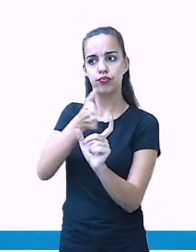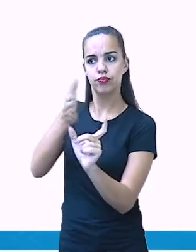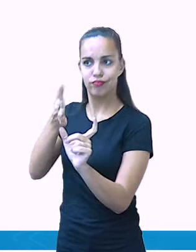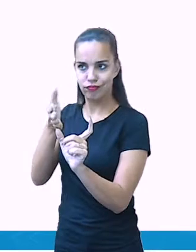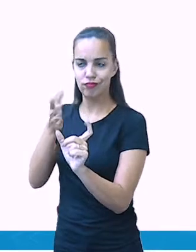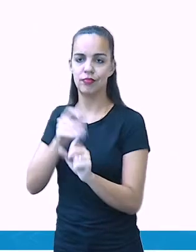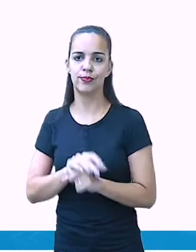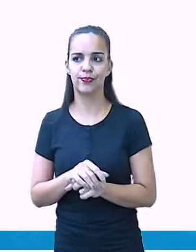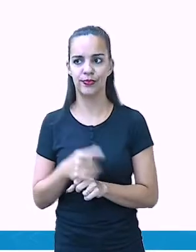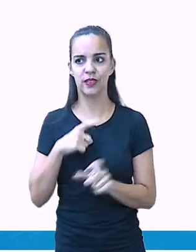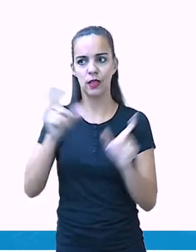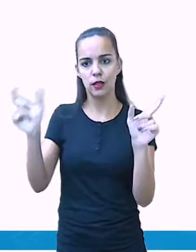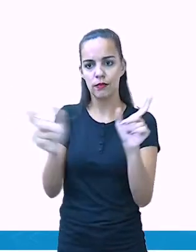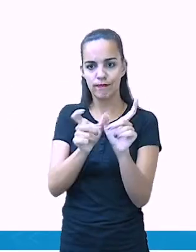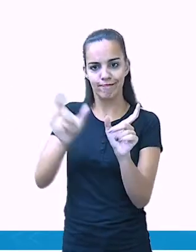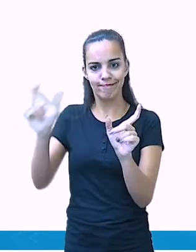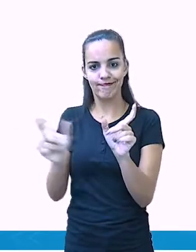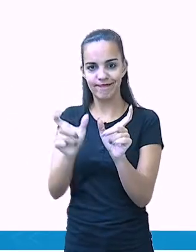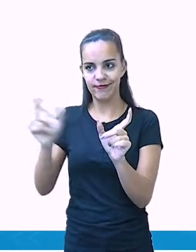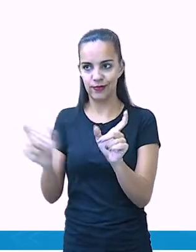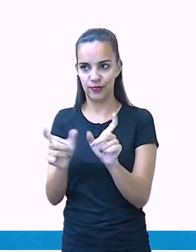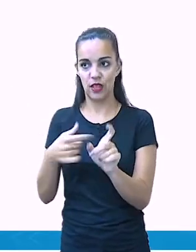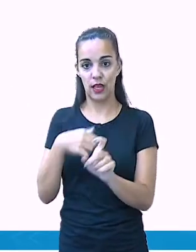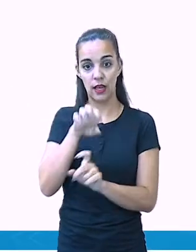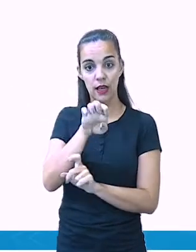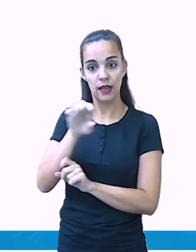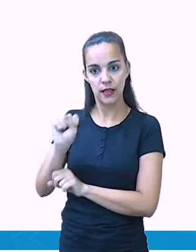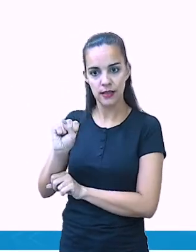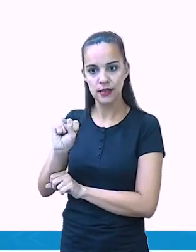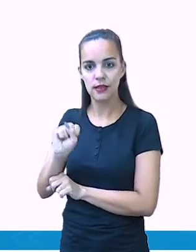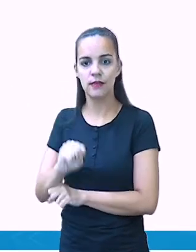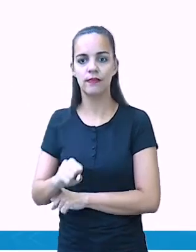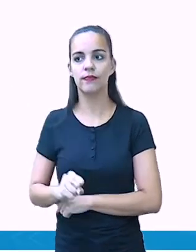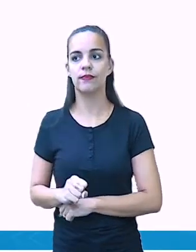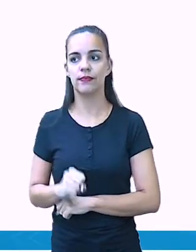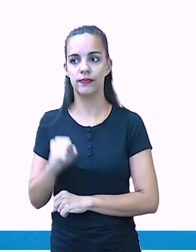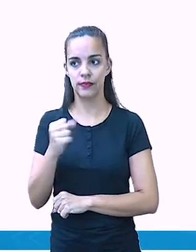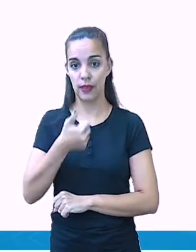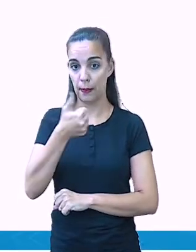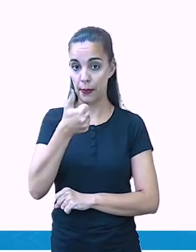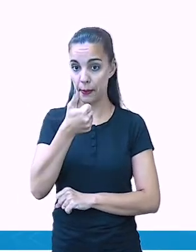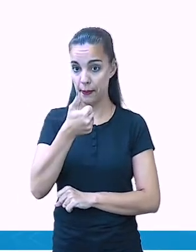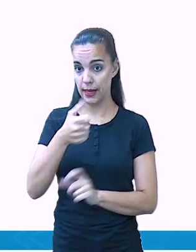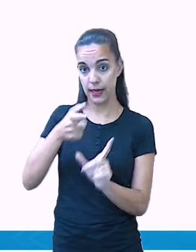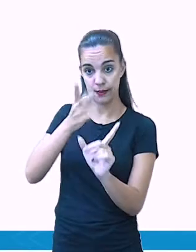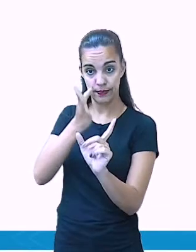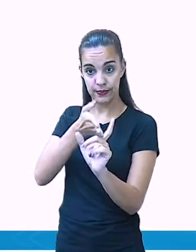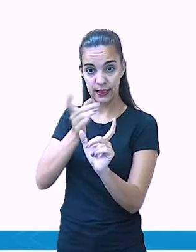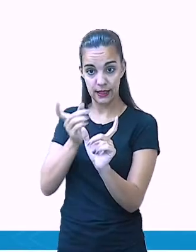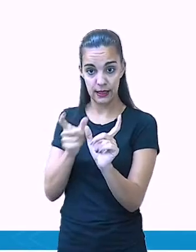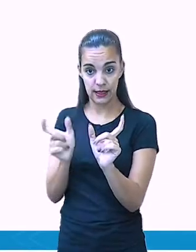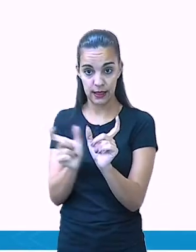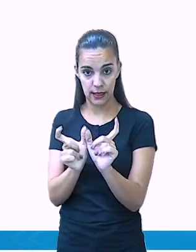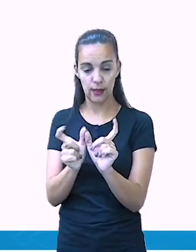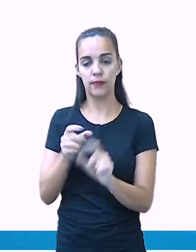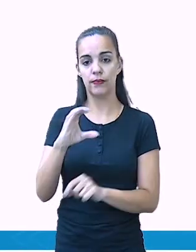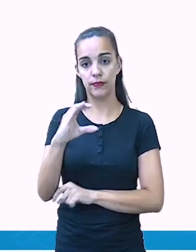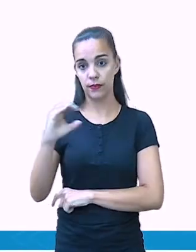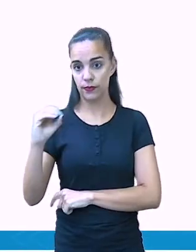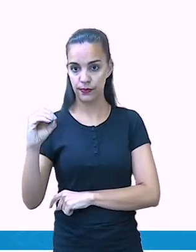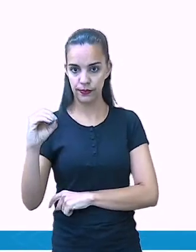juntas elas formam a palavra. Vamos observar. A primeira sílaba.